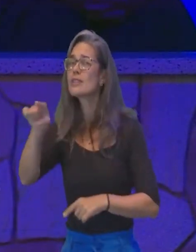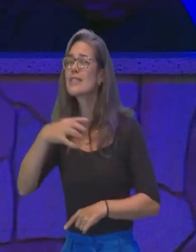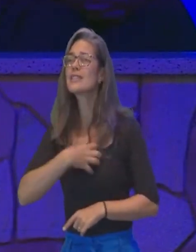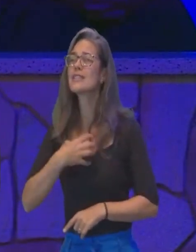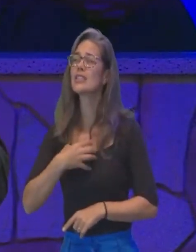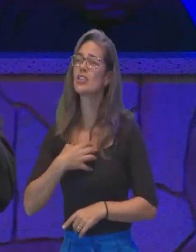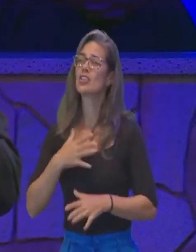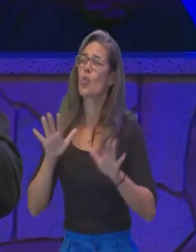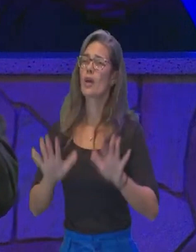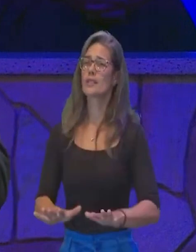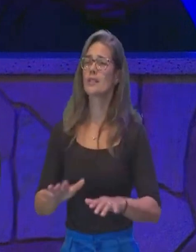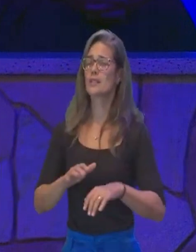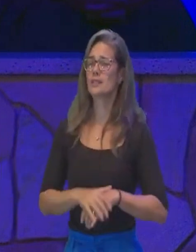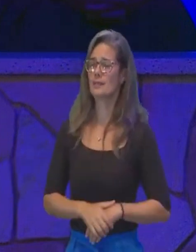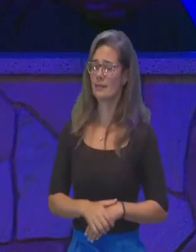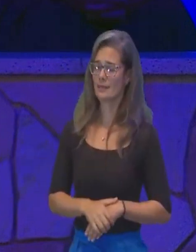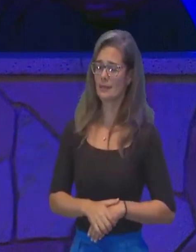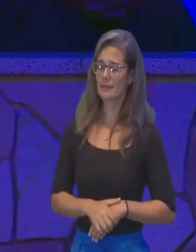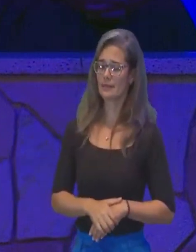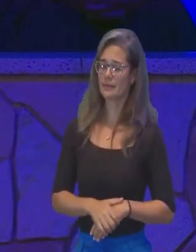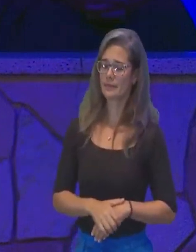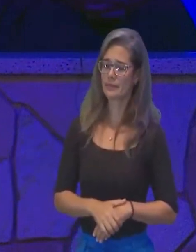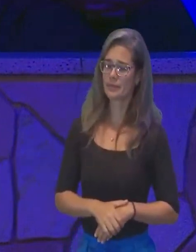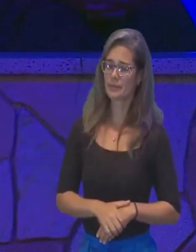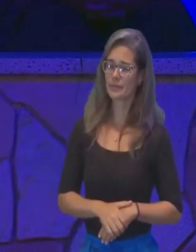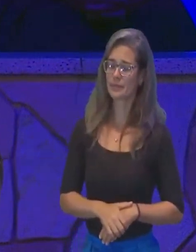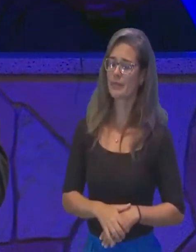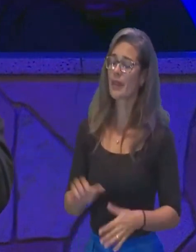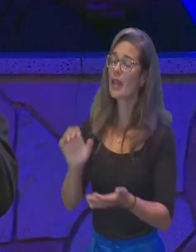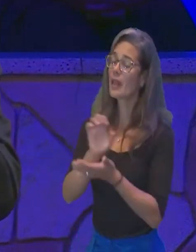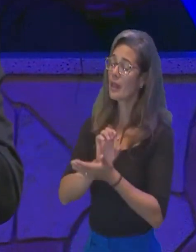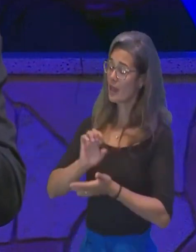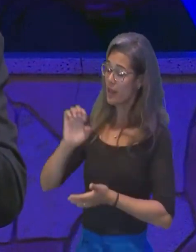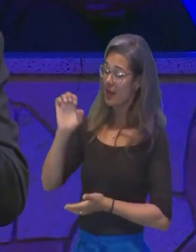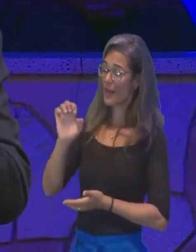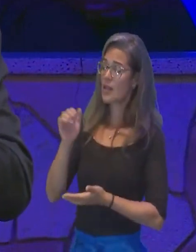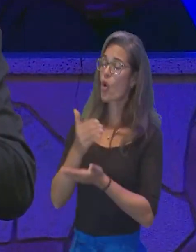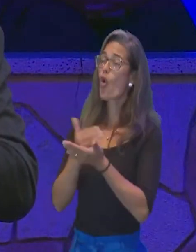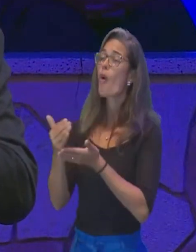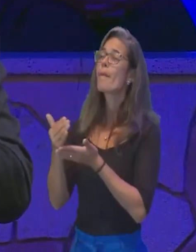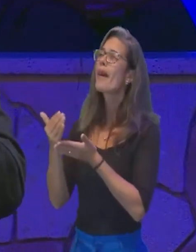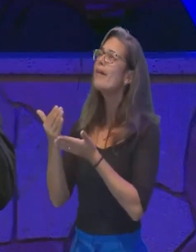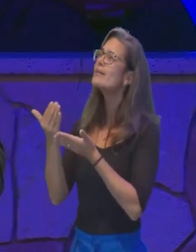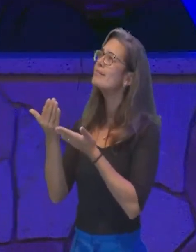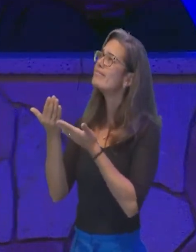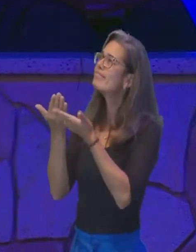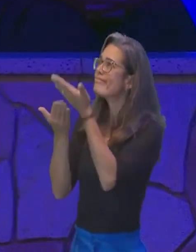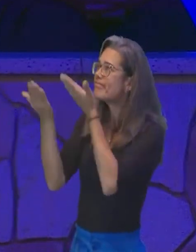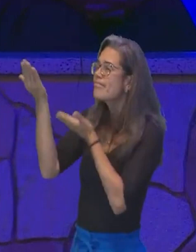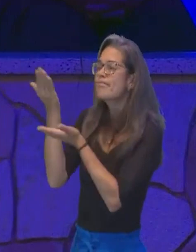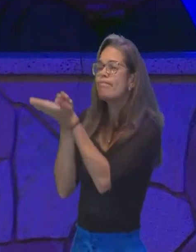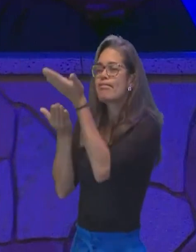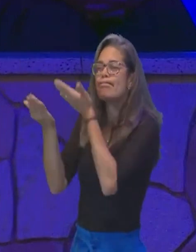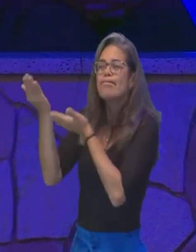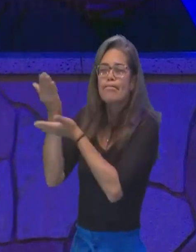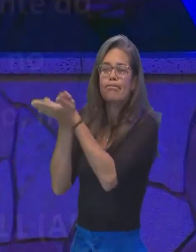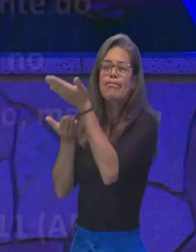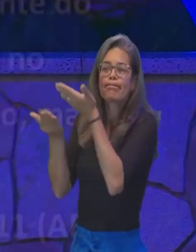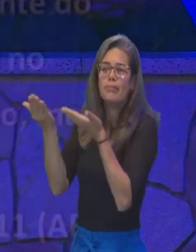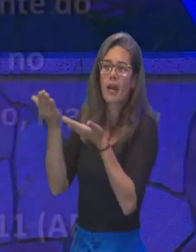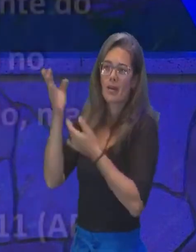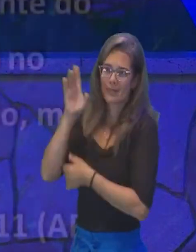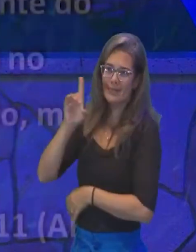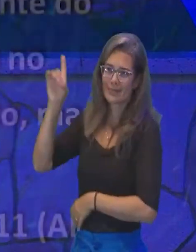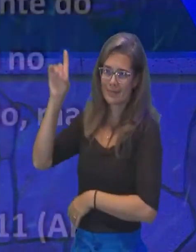profeta inicia essa terapia divina, e no verso 11, disse-lhe Deus,